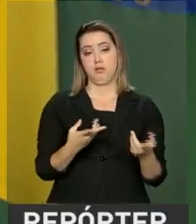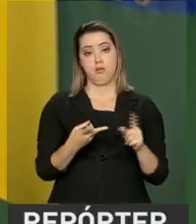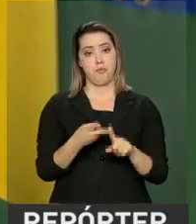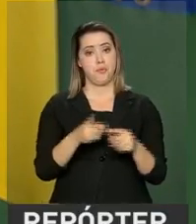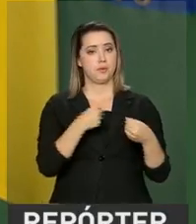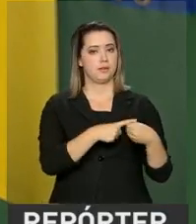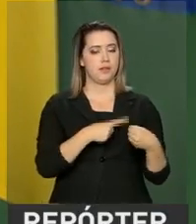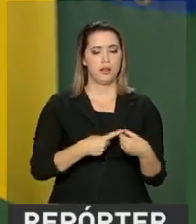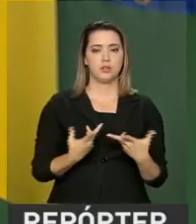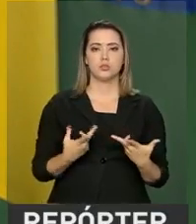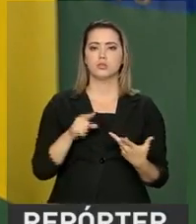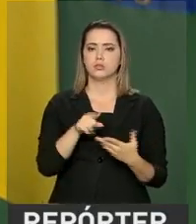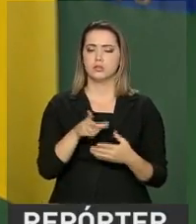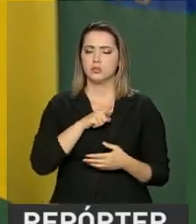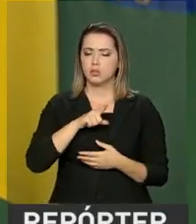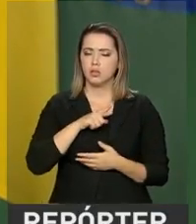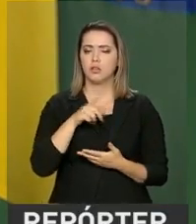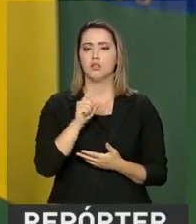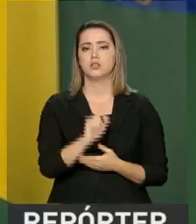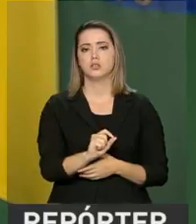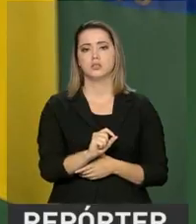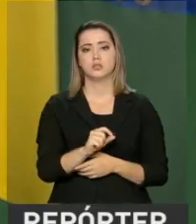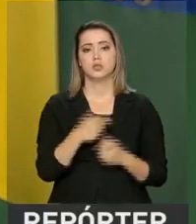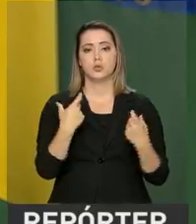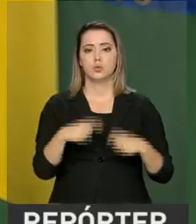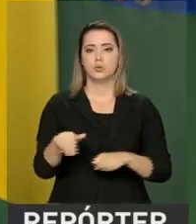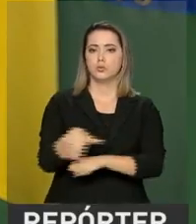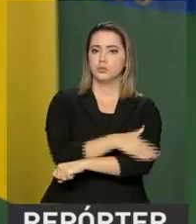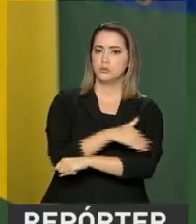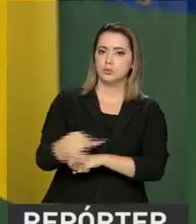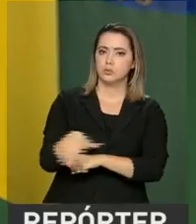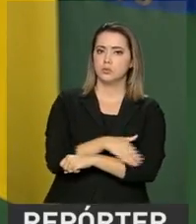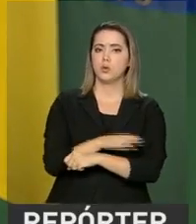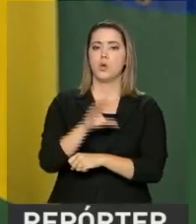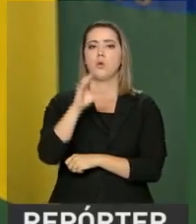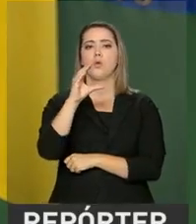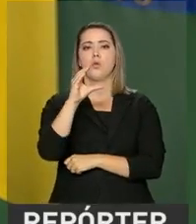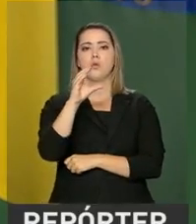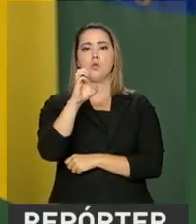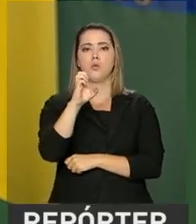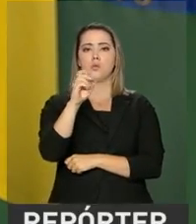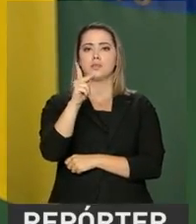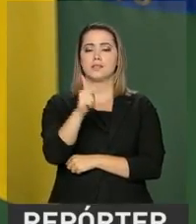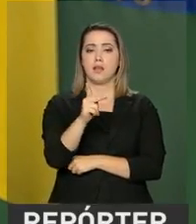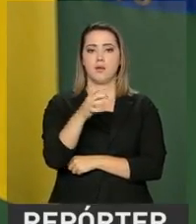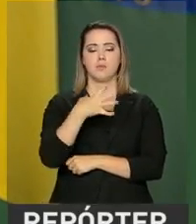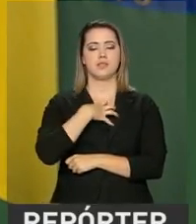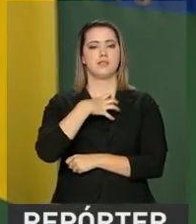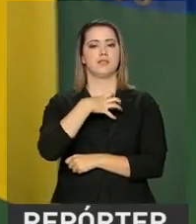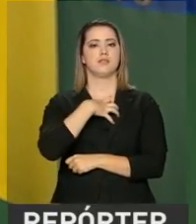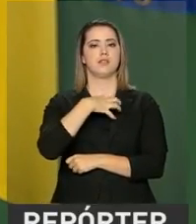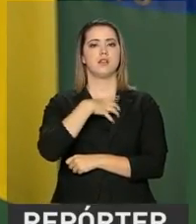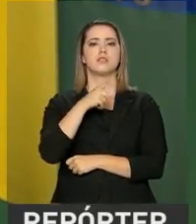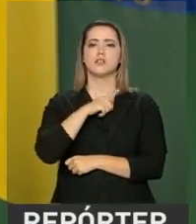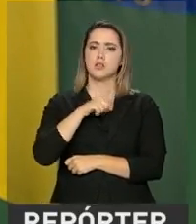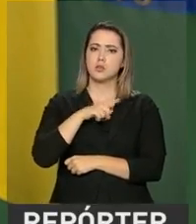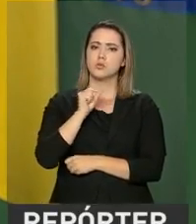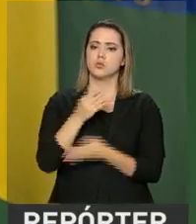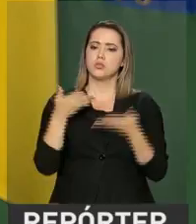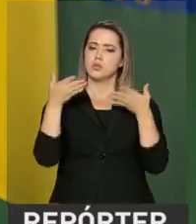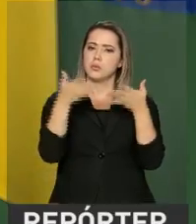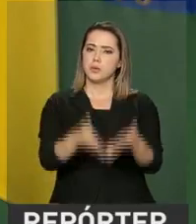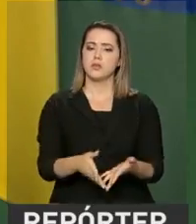área urbana, vai ter um endereço, vai ter um CEP, vai ter a sensação de que ele